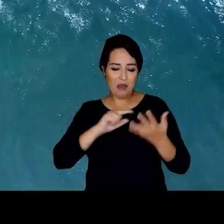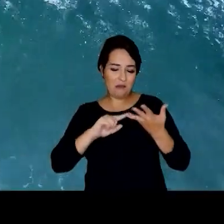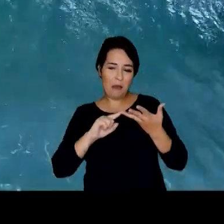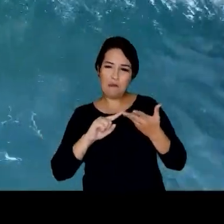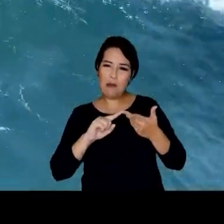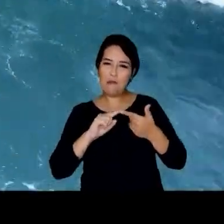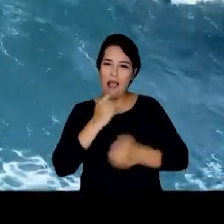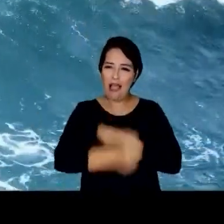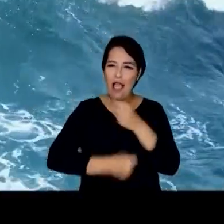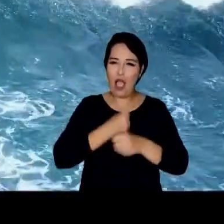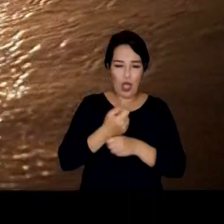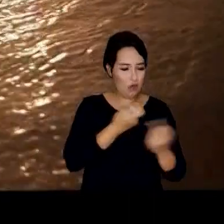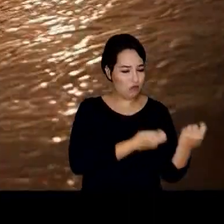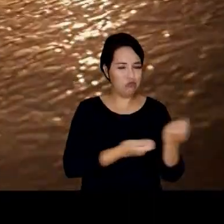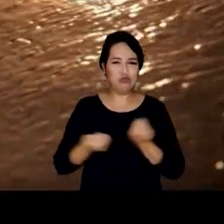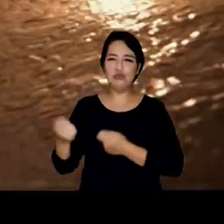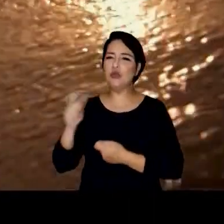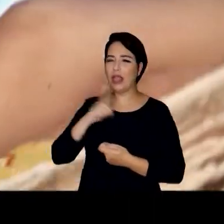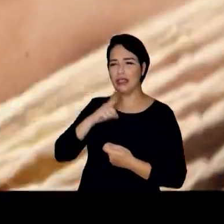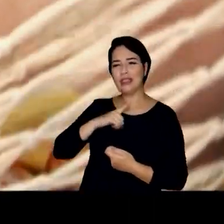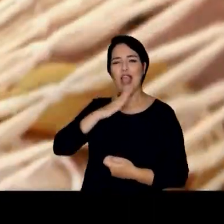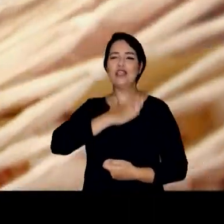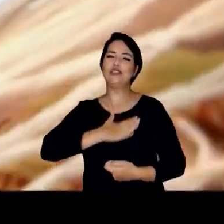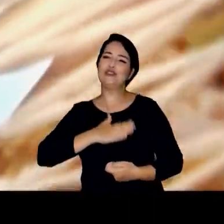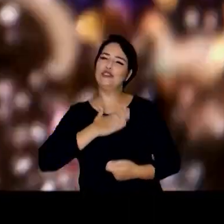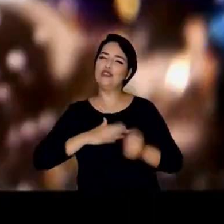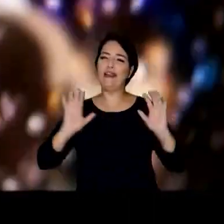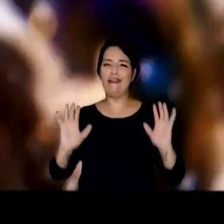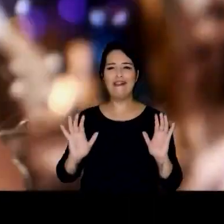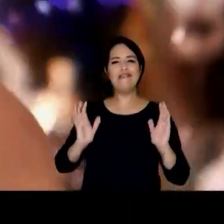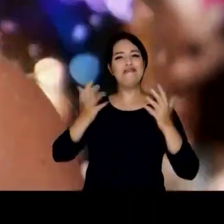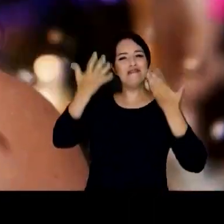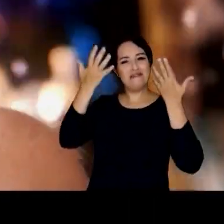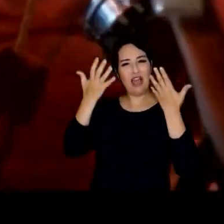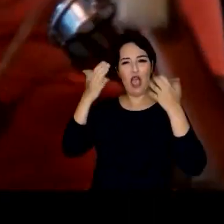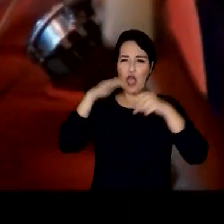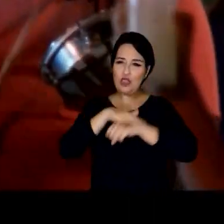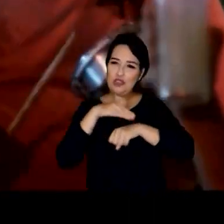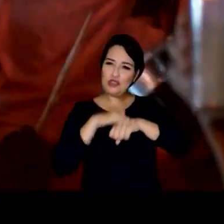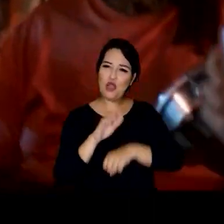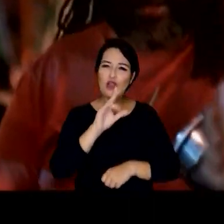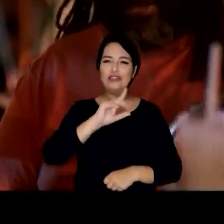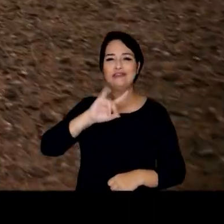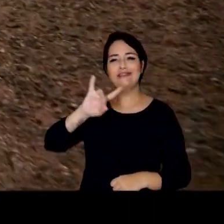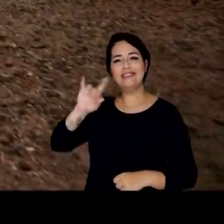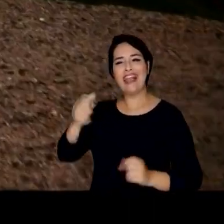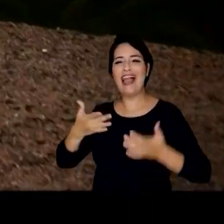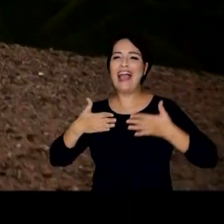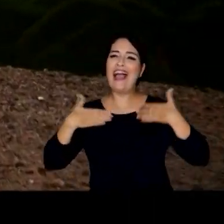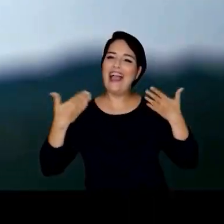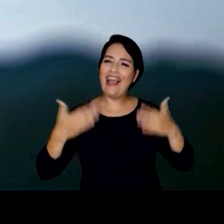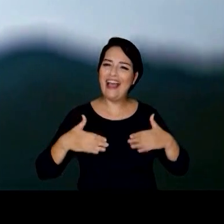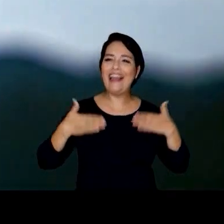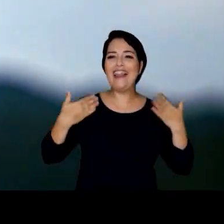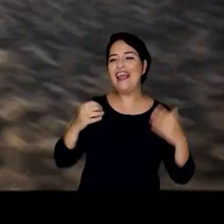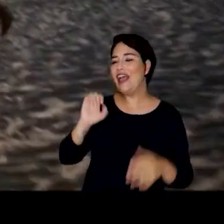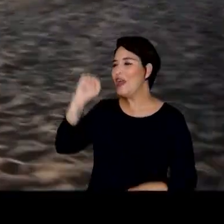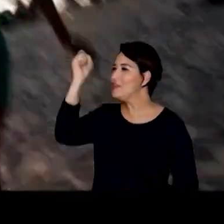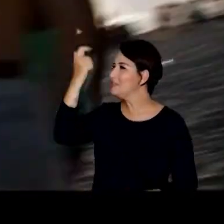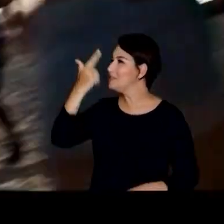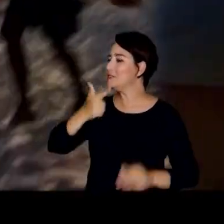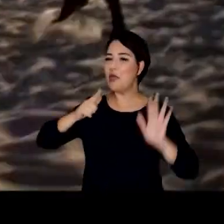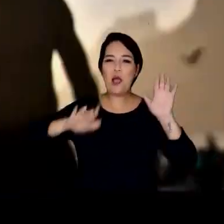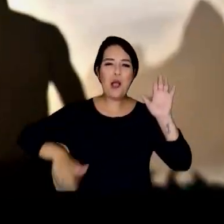Rio de Janeiro, atração o ano inteiro. Tem descanso, tem folia. Noite e dia,